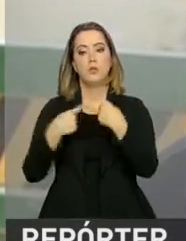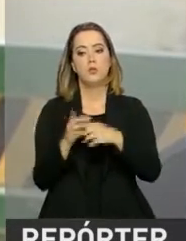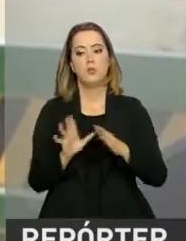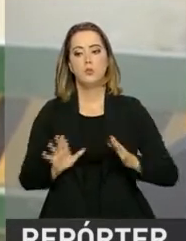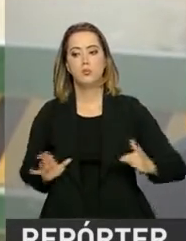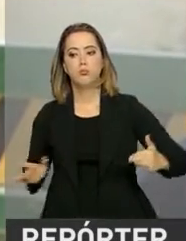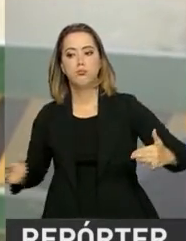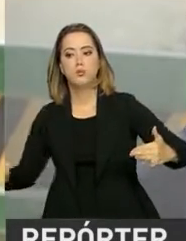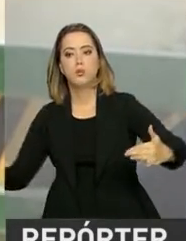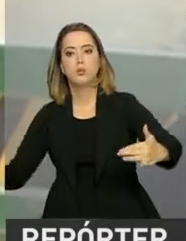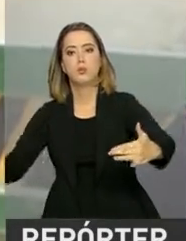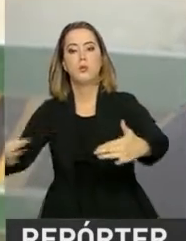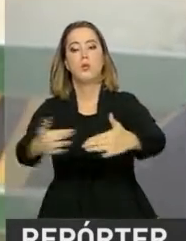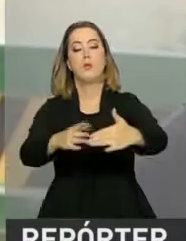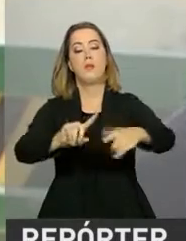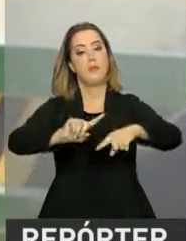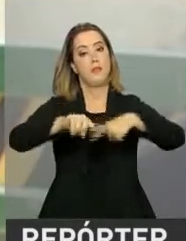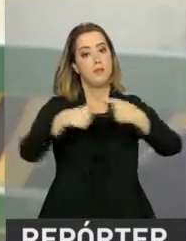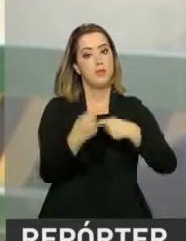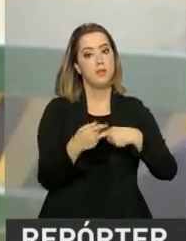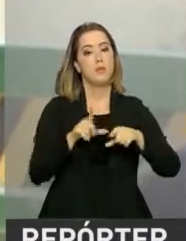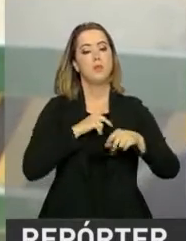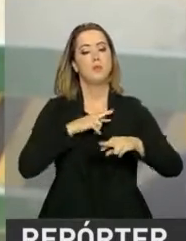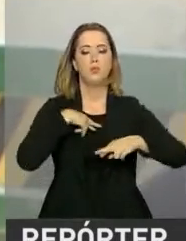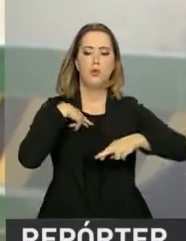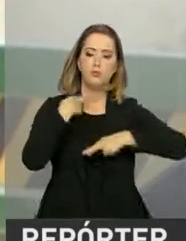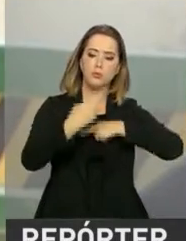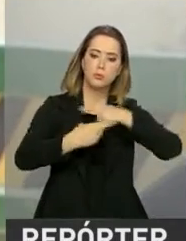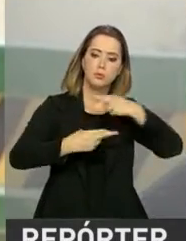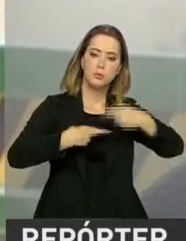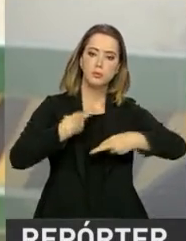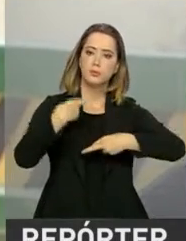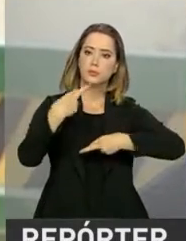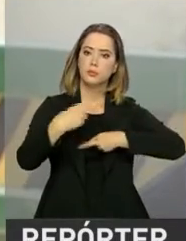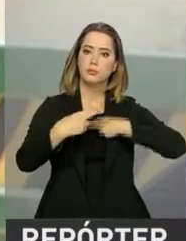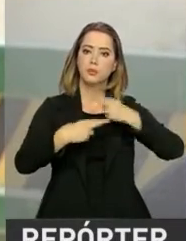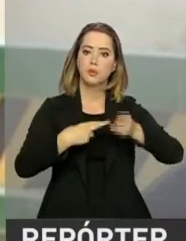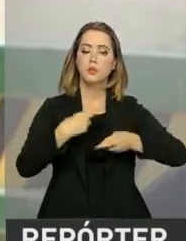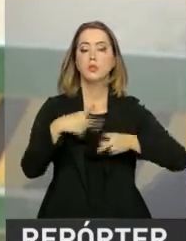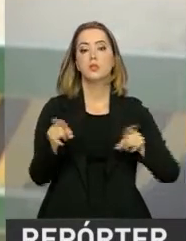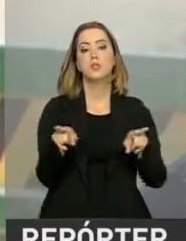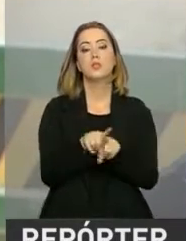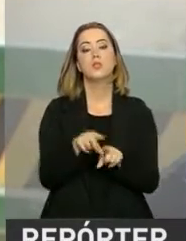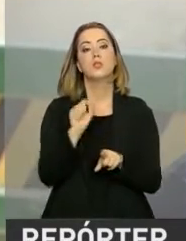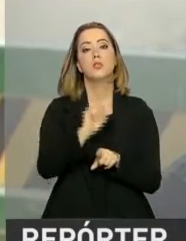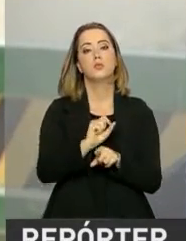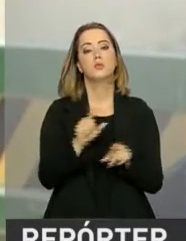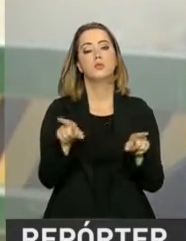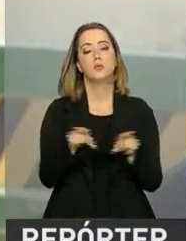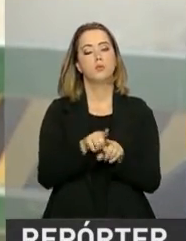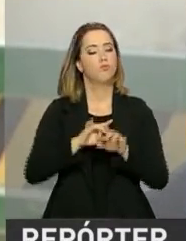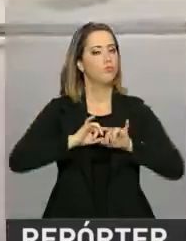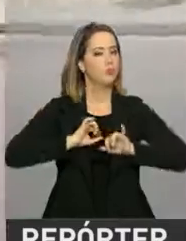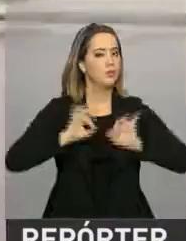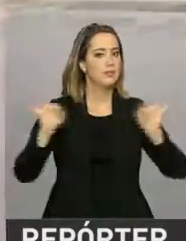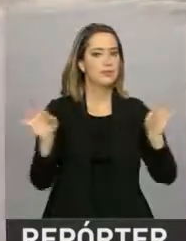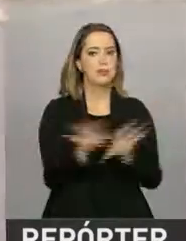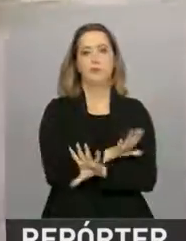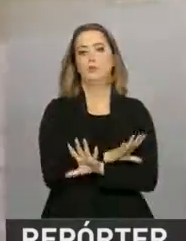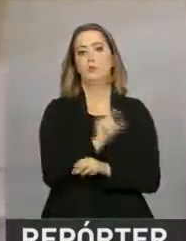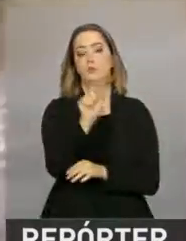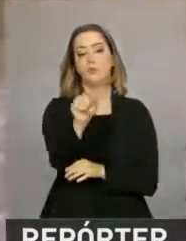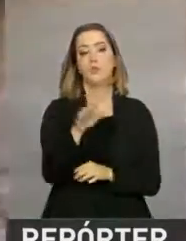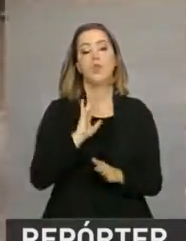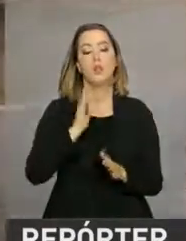no aterro sanitário. E de lá eles seguem para a Recicla NIP, onde os pneus serão reprocessados e serão destruídos completamente. E também